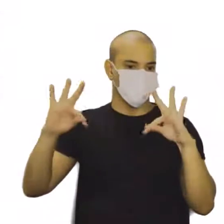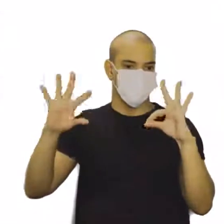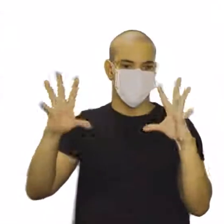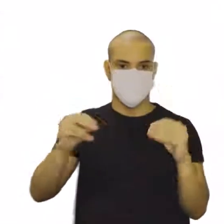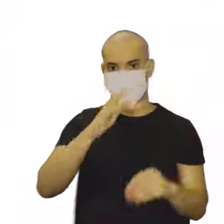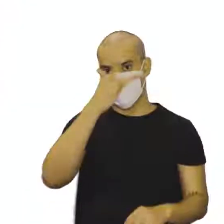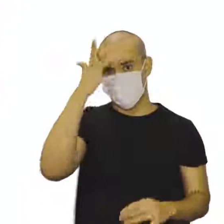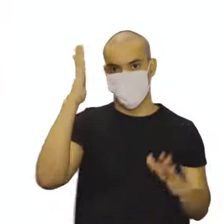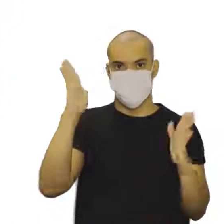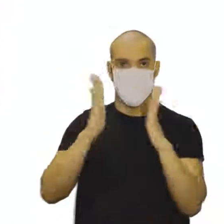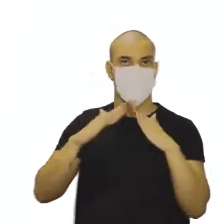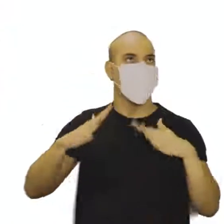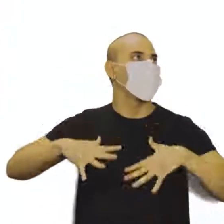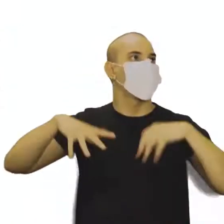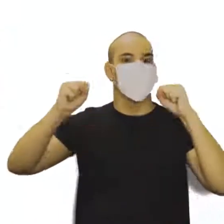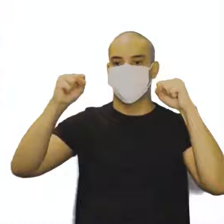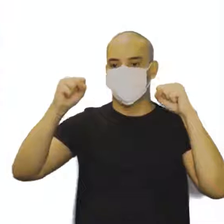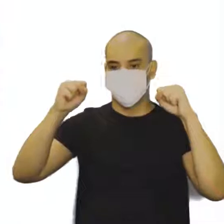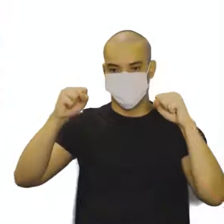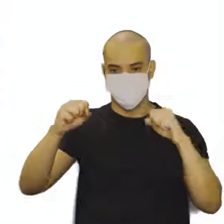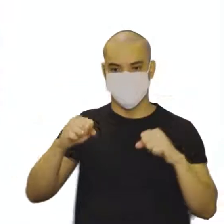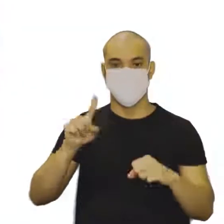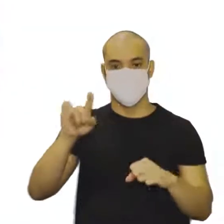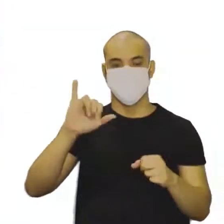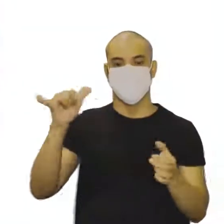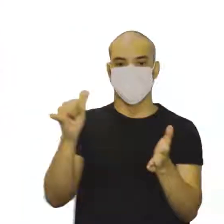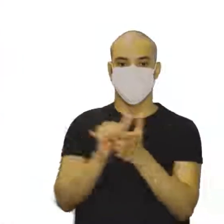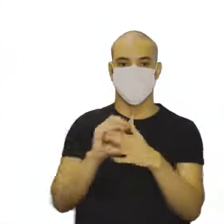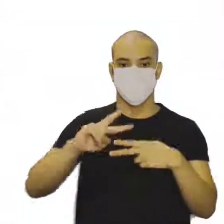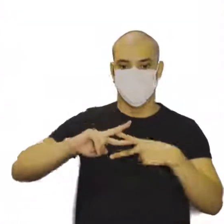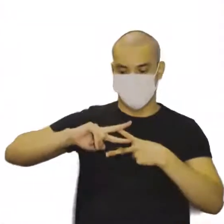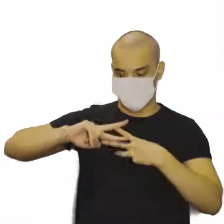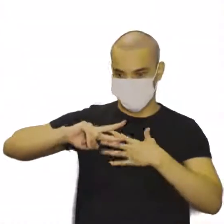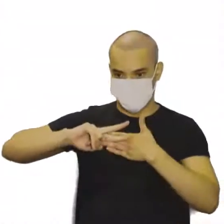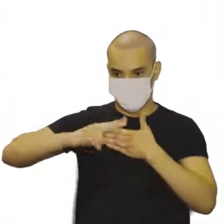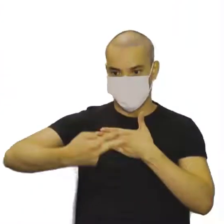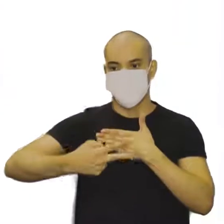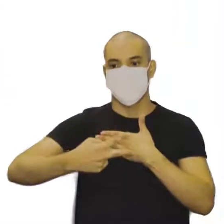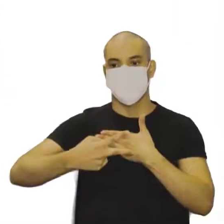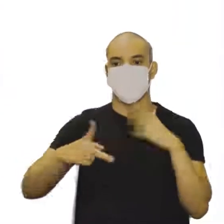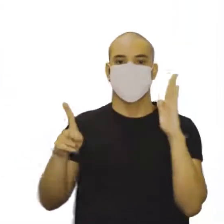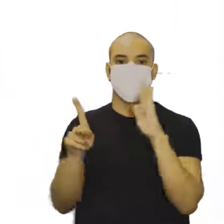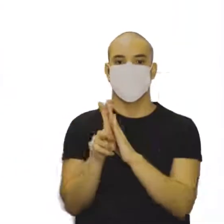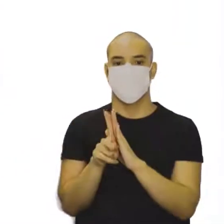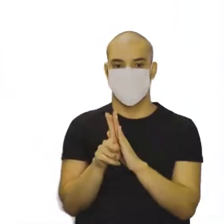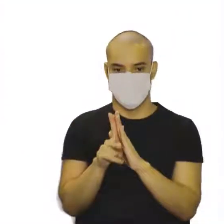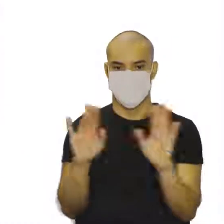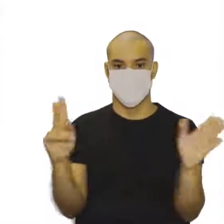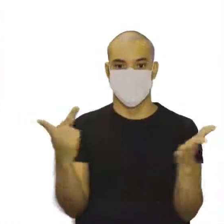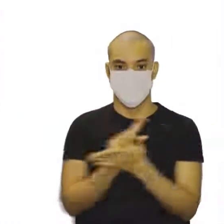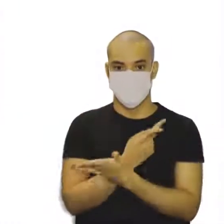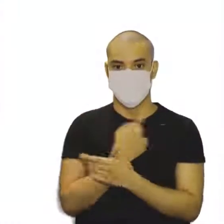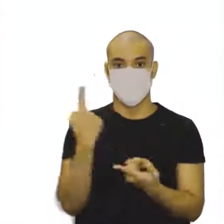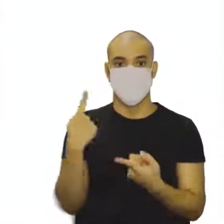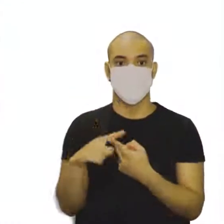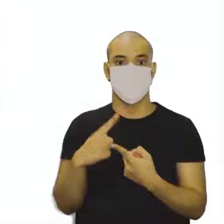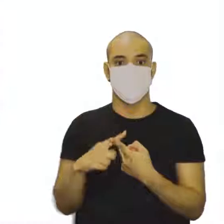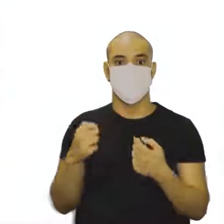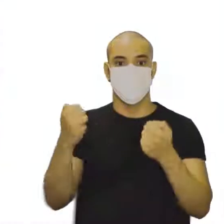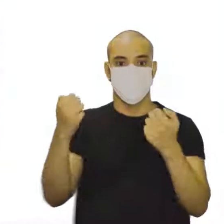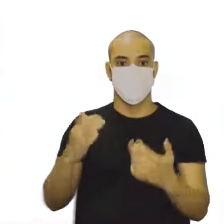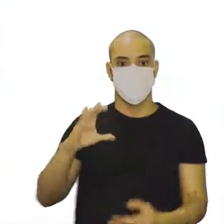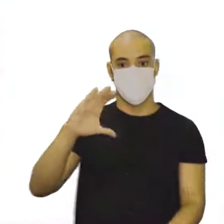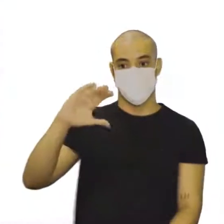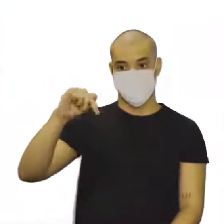nós temos a questão da consequência, né, pessoal, das sobrecargas de longa duração, que é basicamente falando